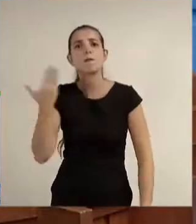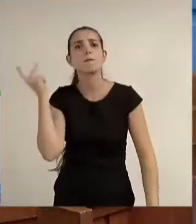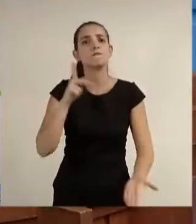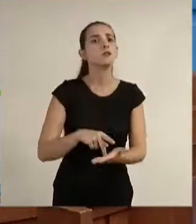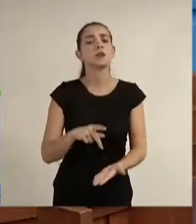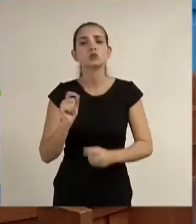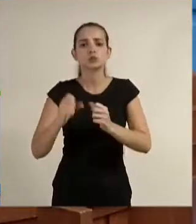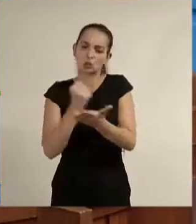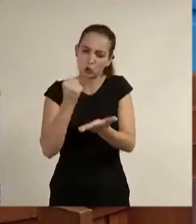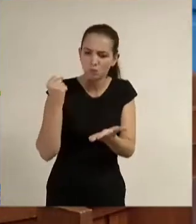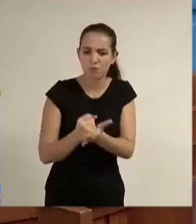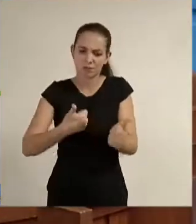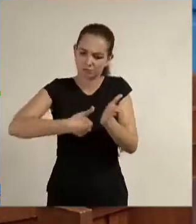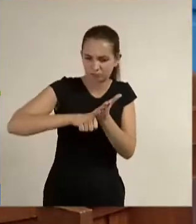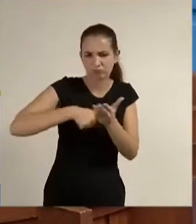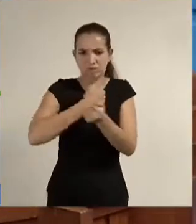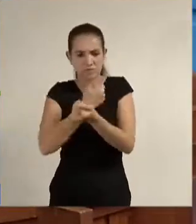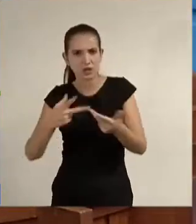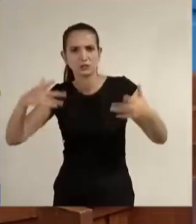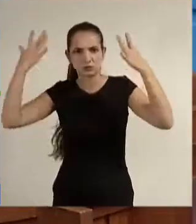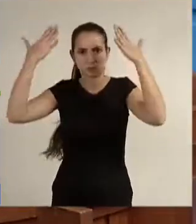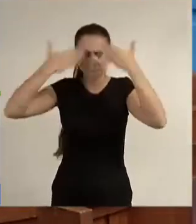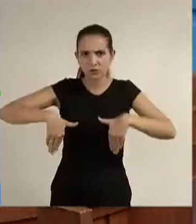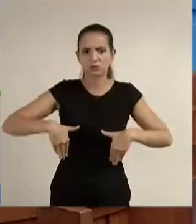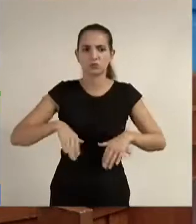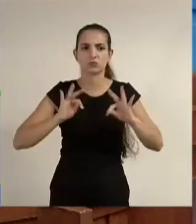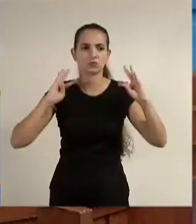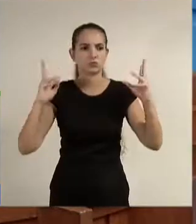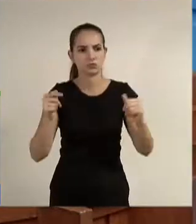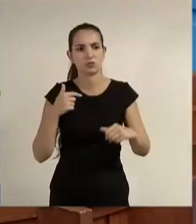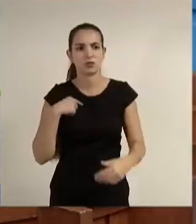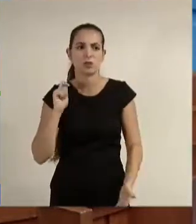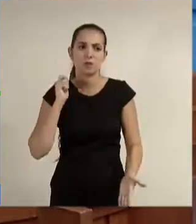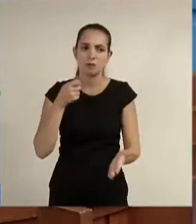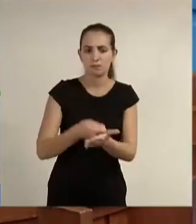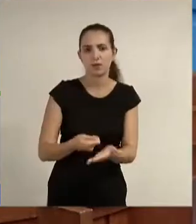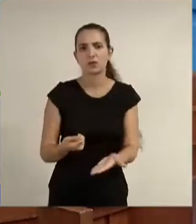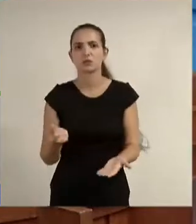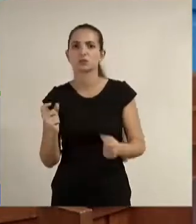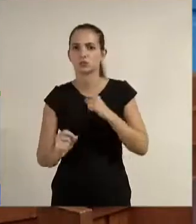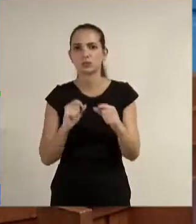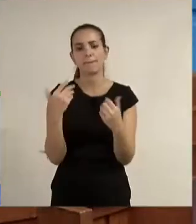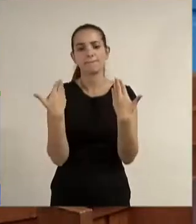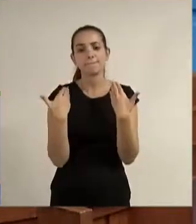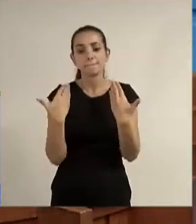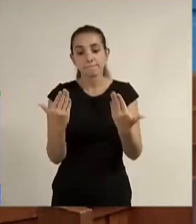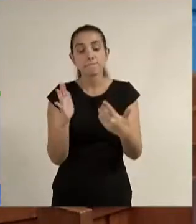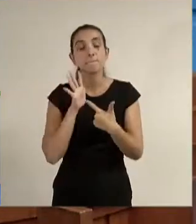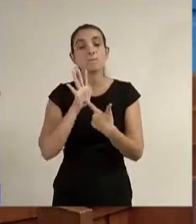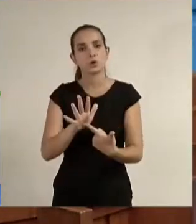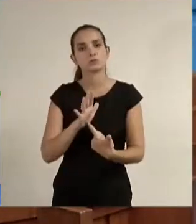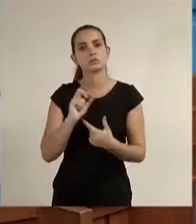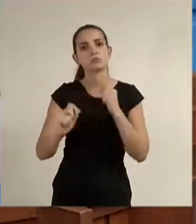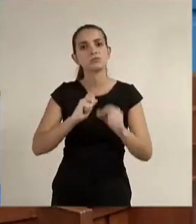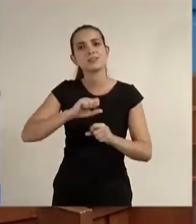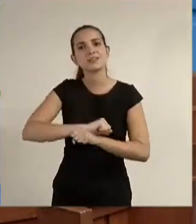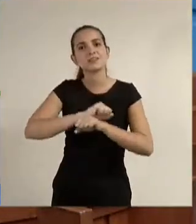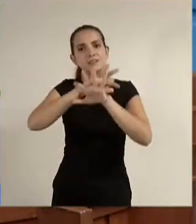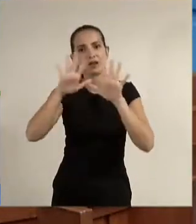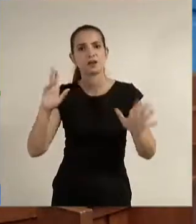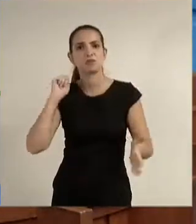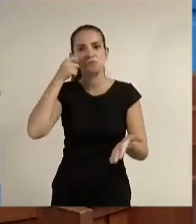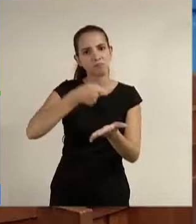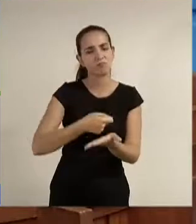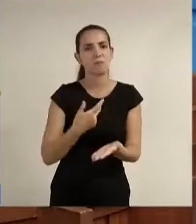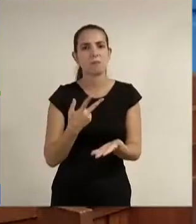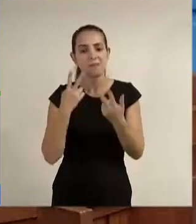ó, isso, eu só tenho isso aqui no caixa, estou pagando isso aqui de funcionários, etc. Seja transparente, aí